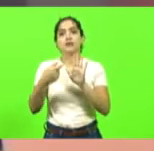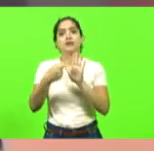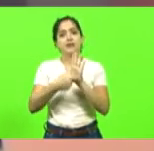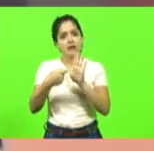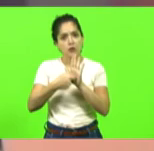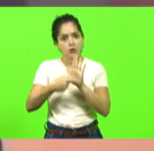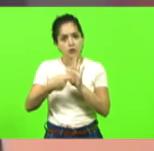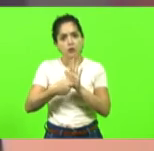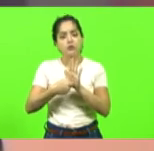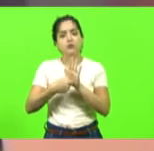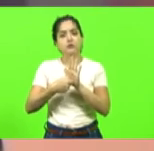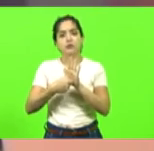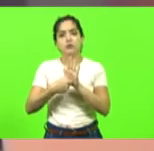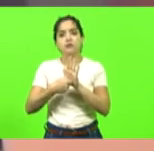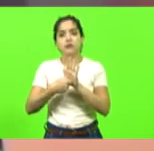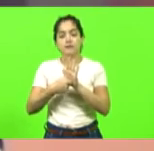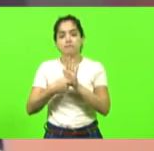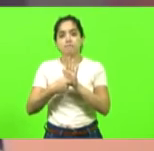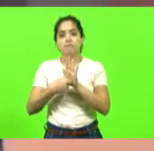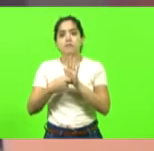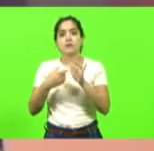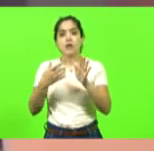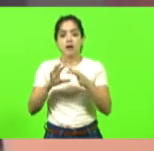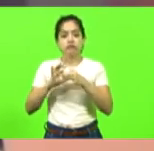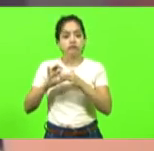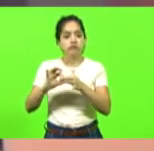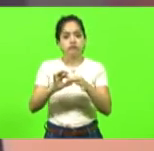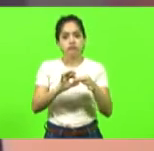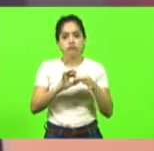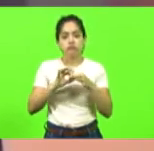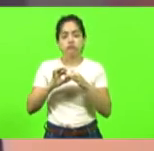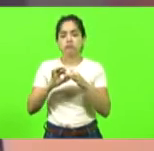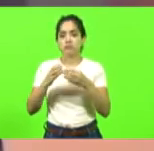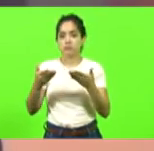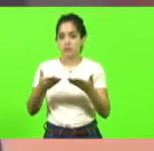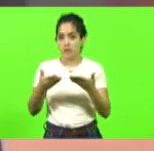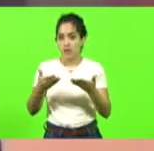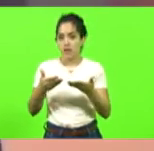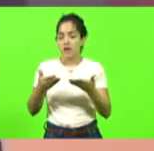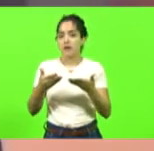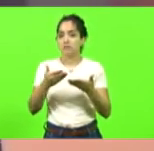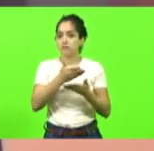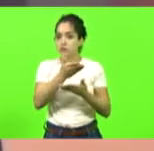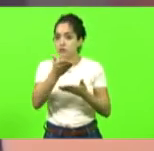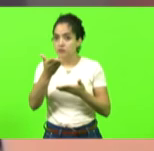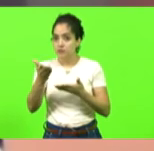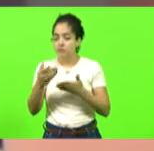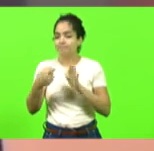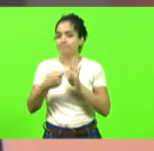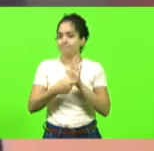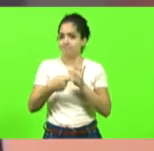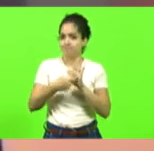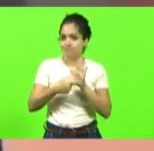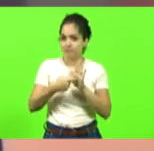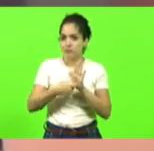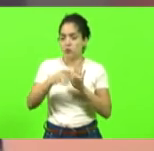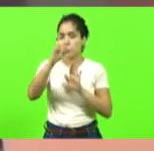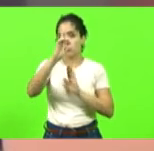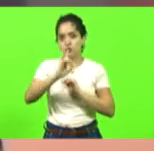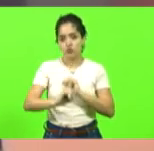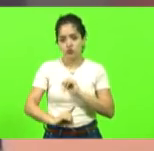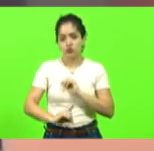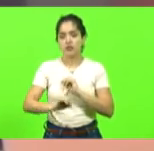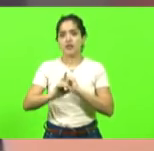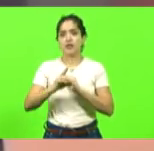coletiva. E que, a partir da luta que vocês fazem pelo direito aos